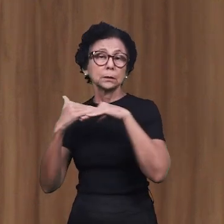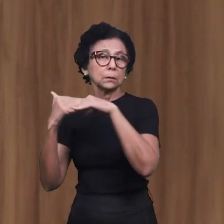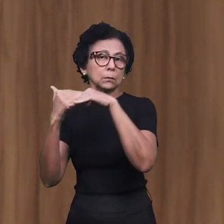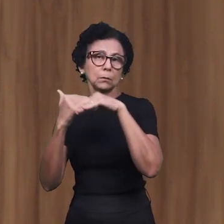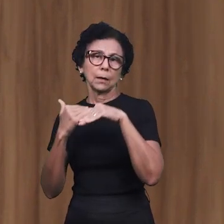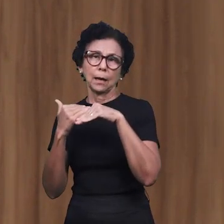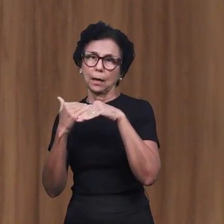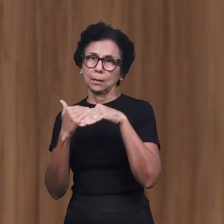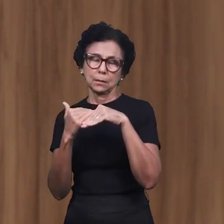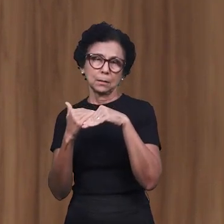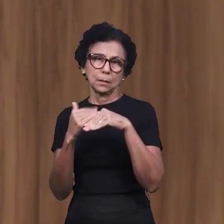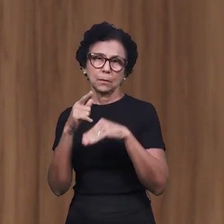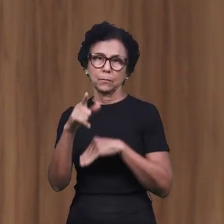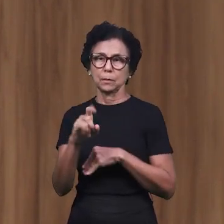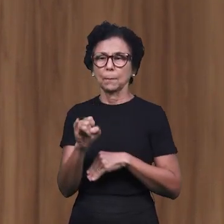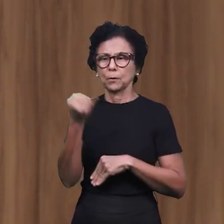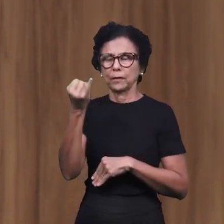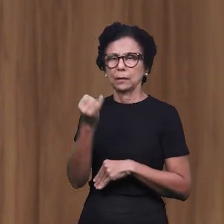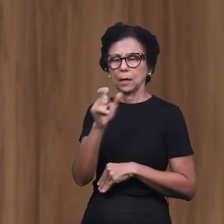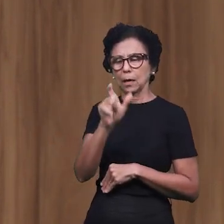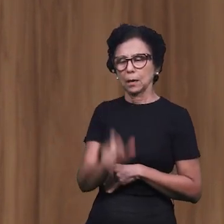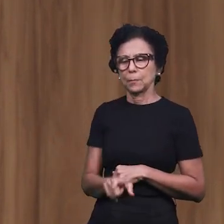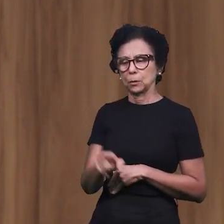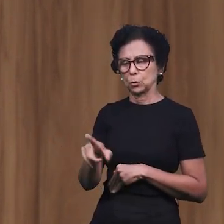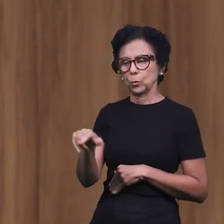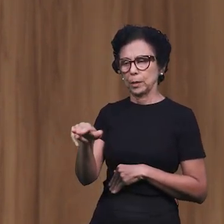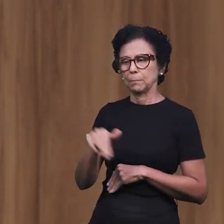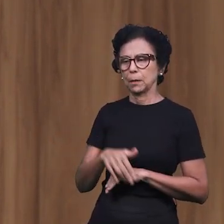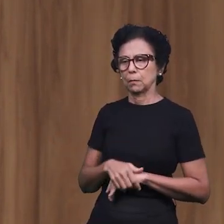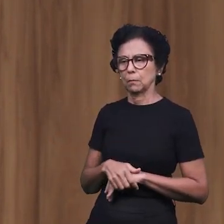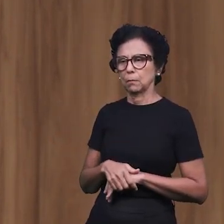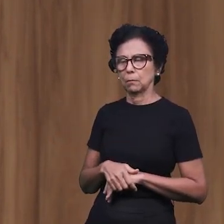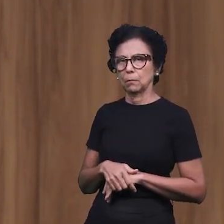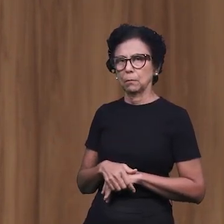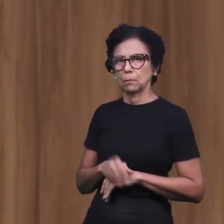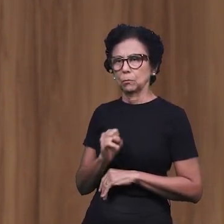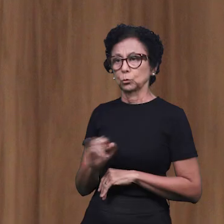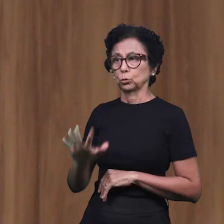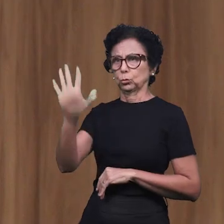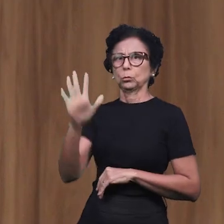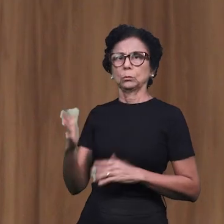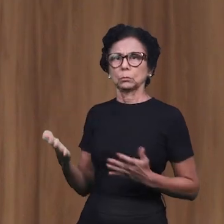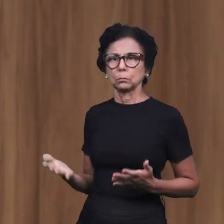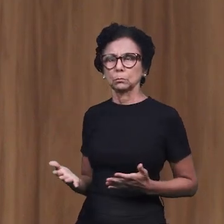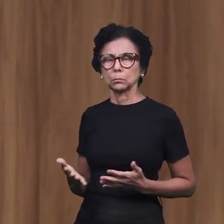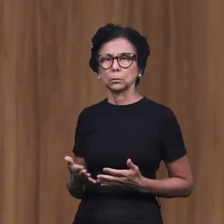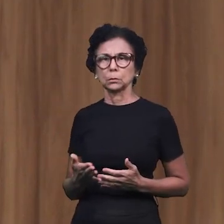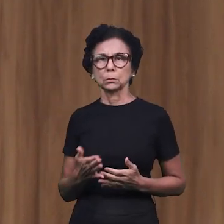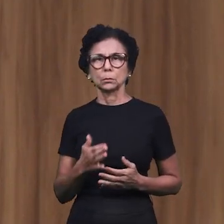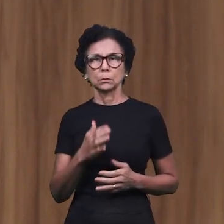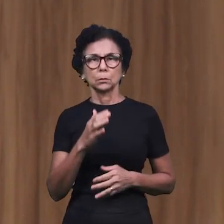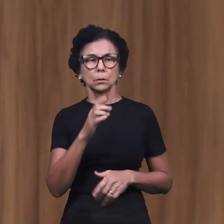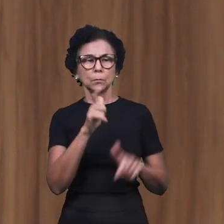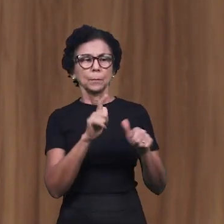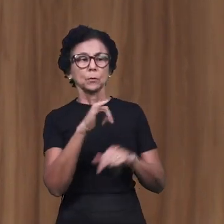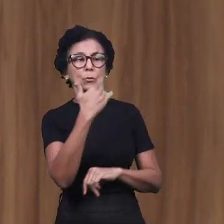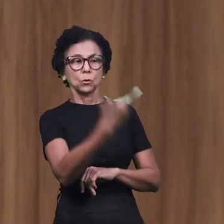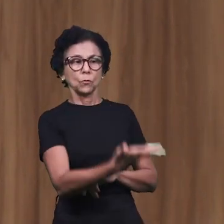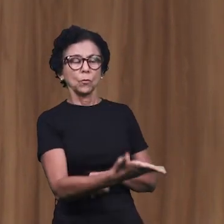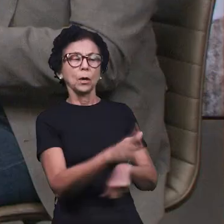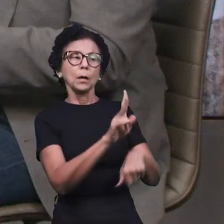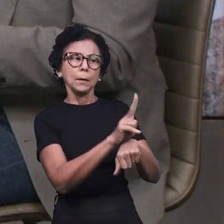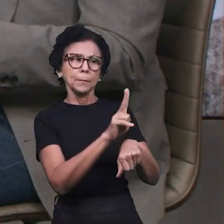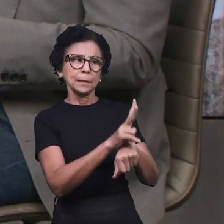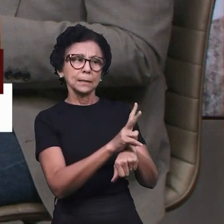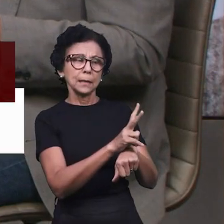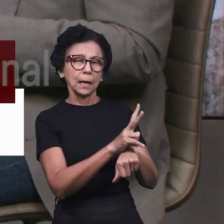enriquecesse às custas do outro. Para o estrangeiro você vai emprestar sim, mas deles também não ia tomar emprestado também, né? Também